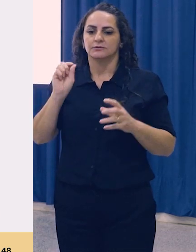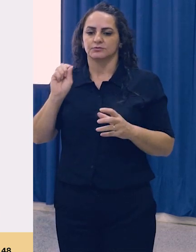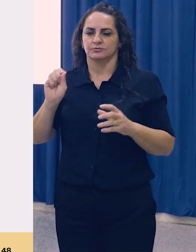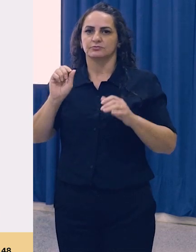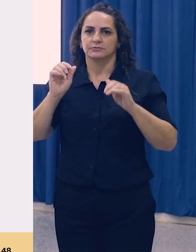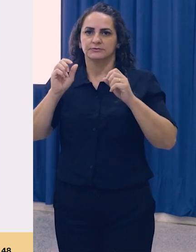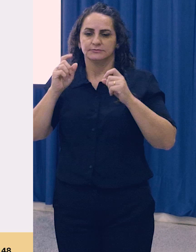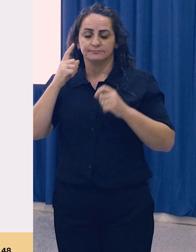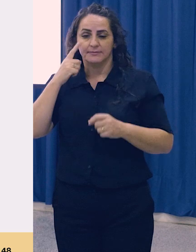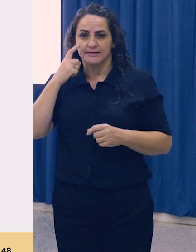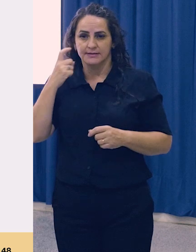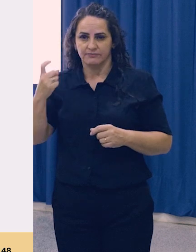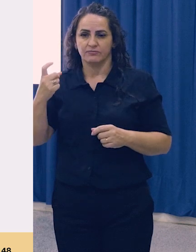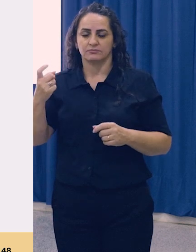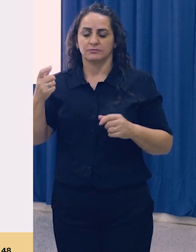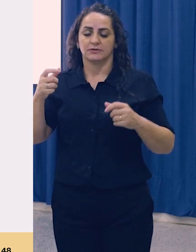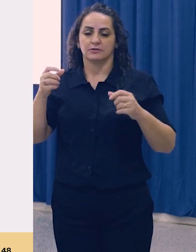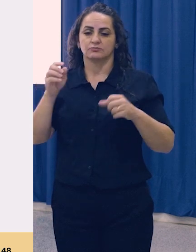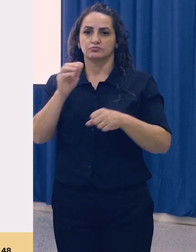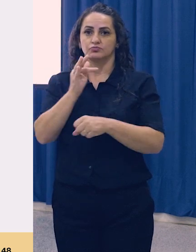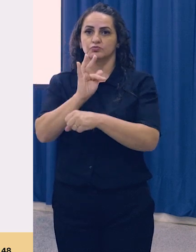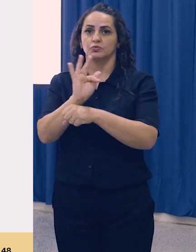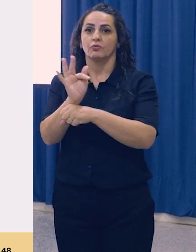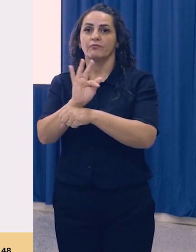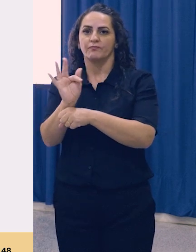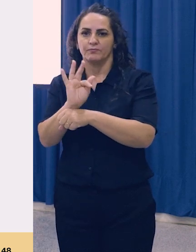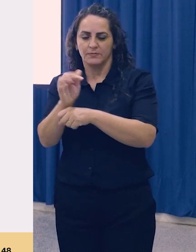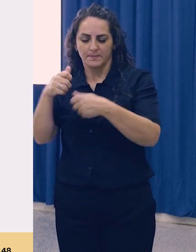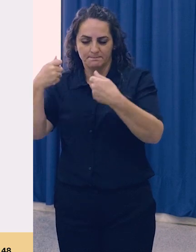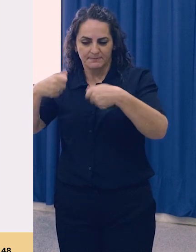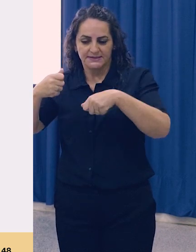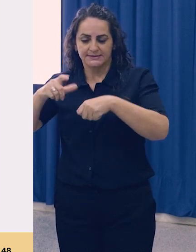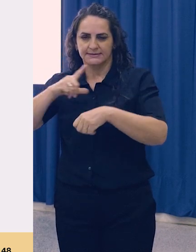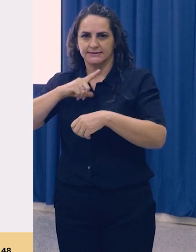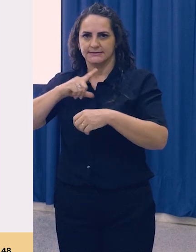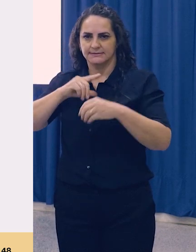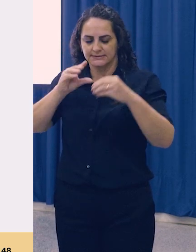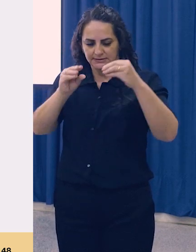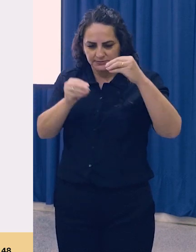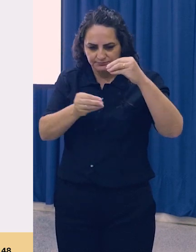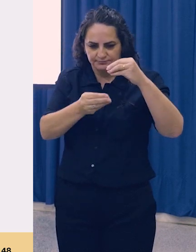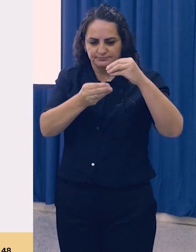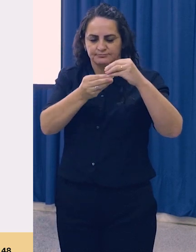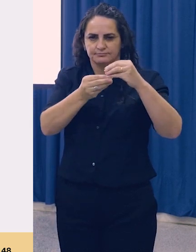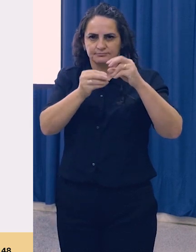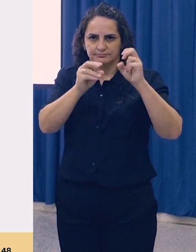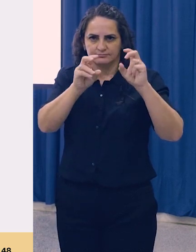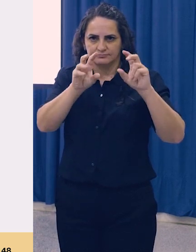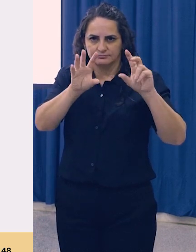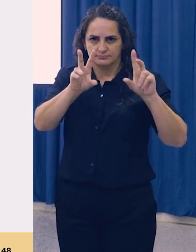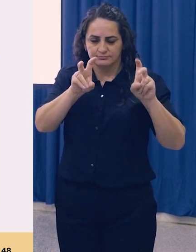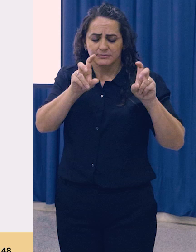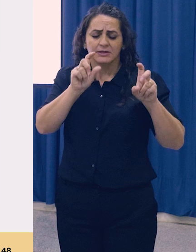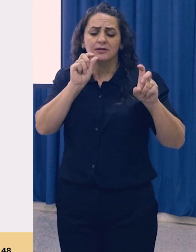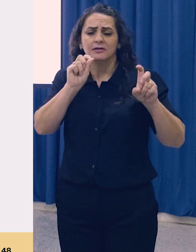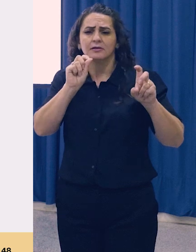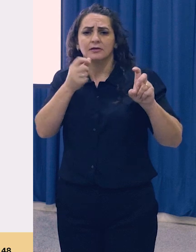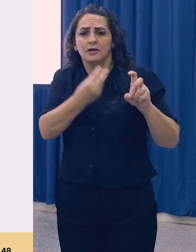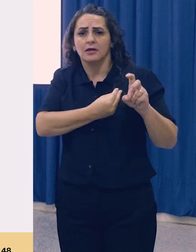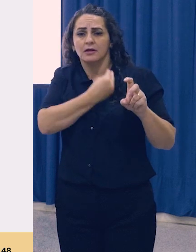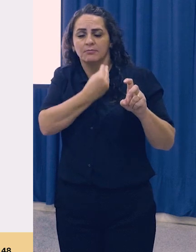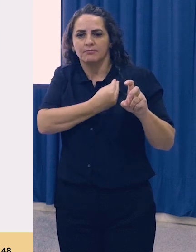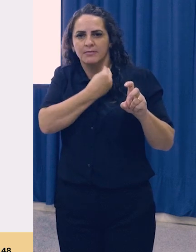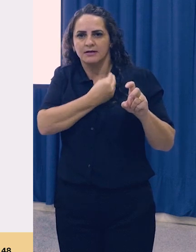ter, que seria a sinopse, a logline, quem que fez parte do filme,